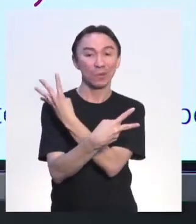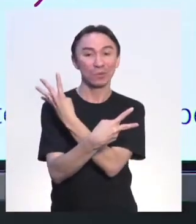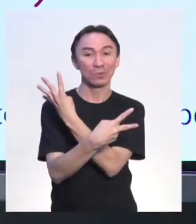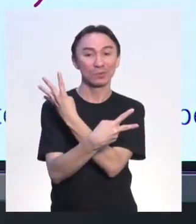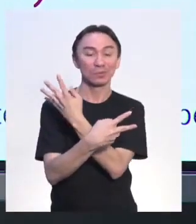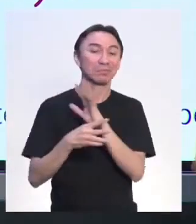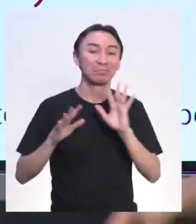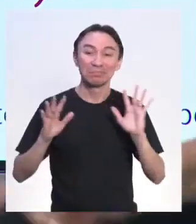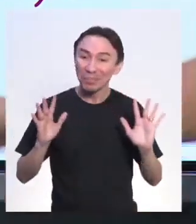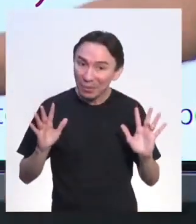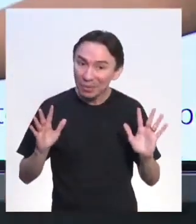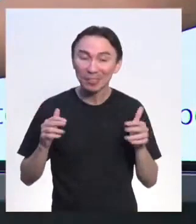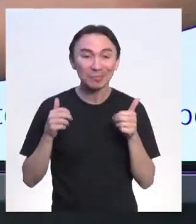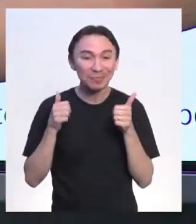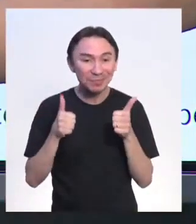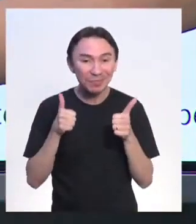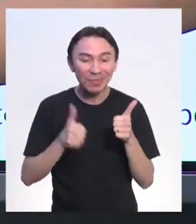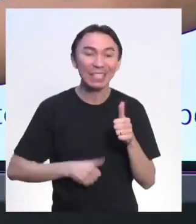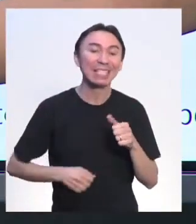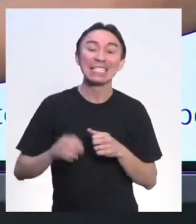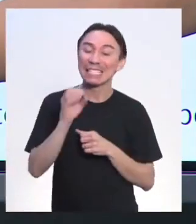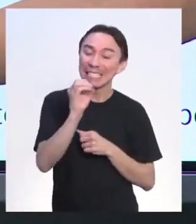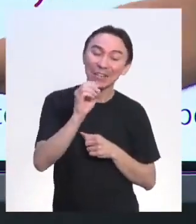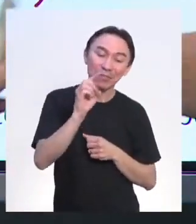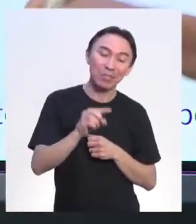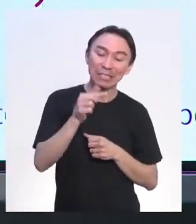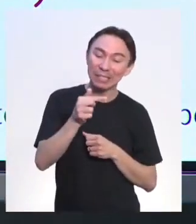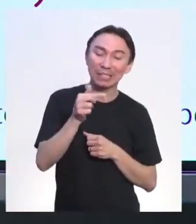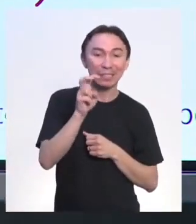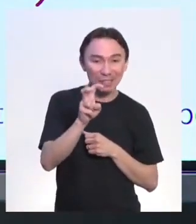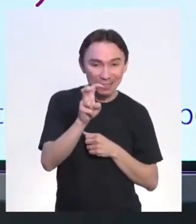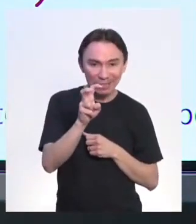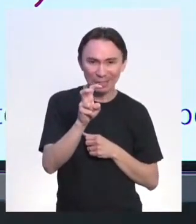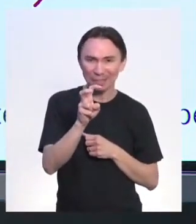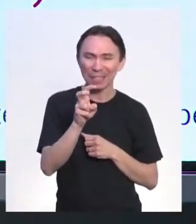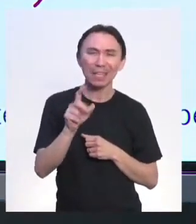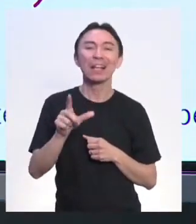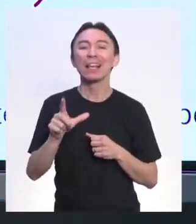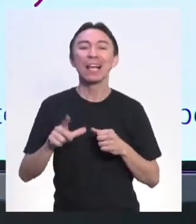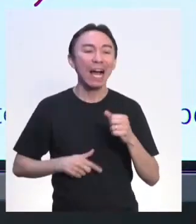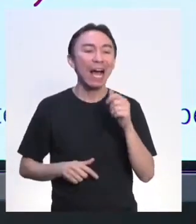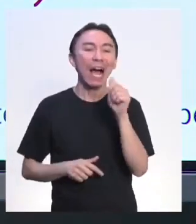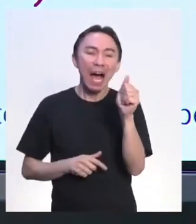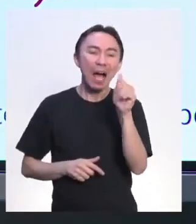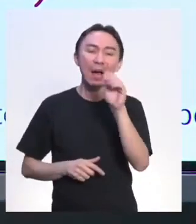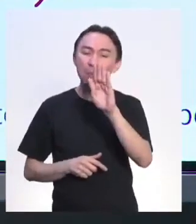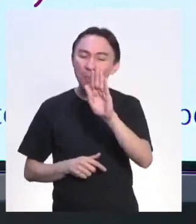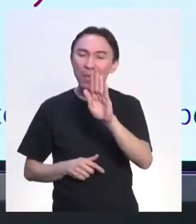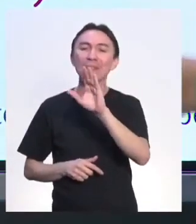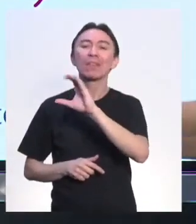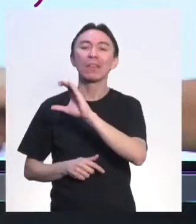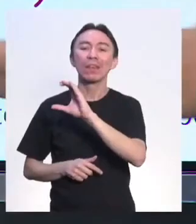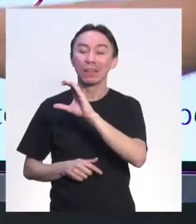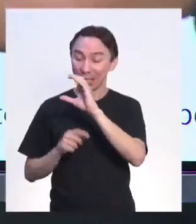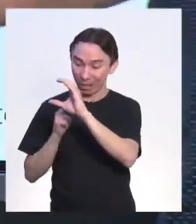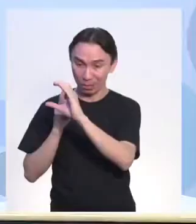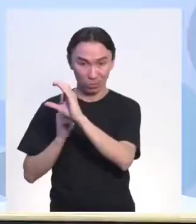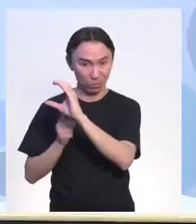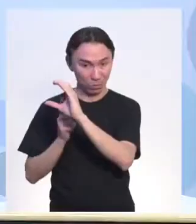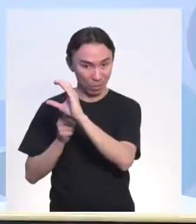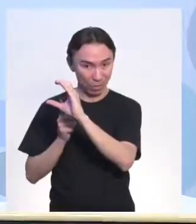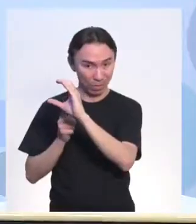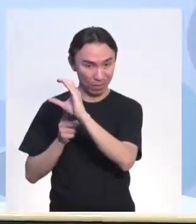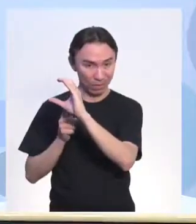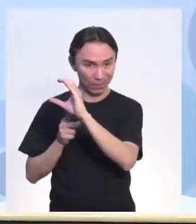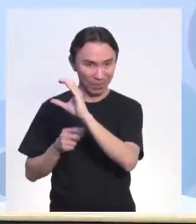0,4. Muito bem. O 0,75 corresponde à letra C. Então, aqui nos